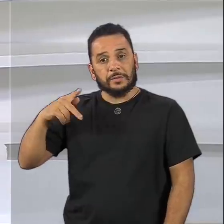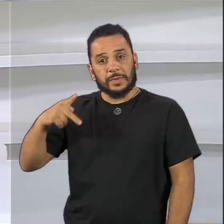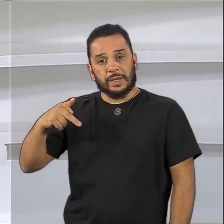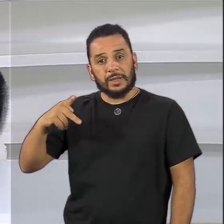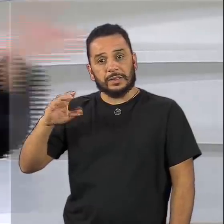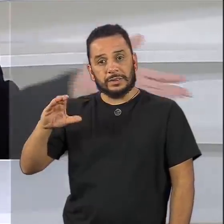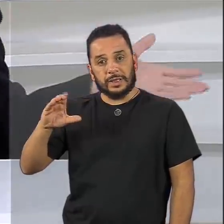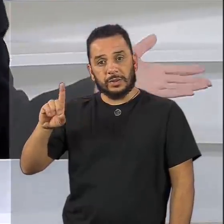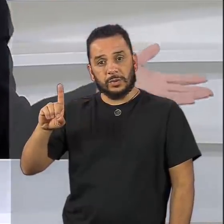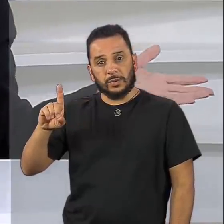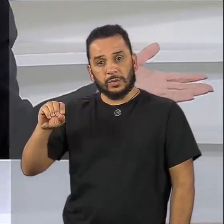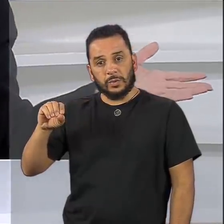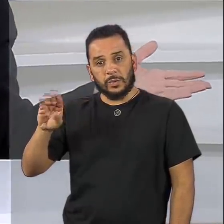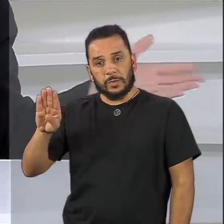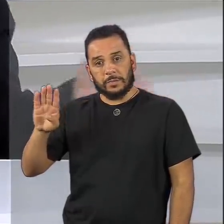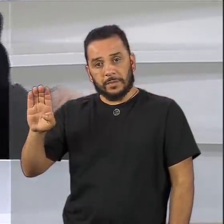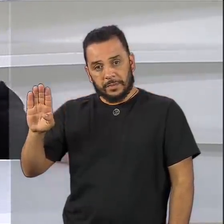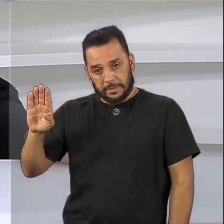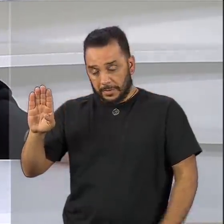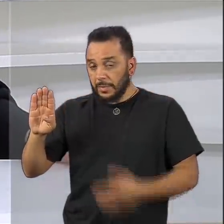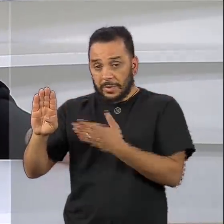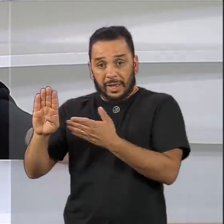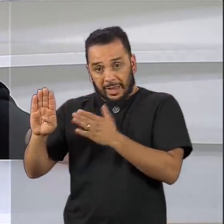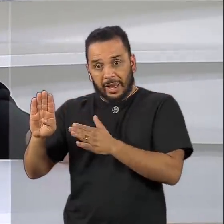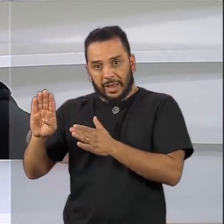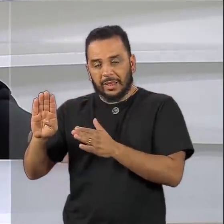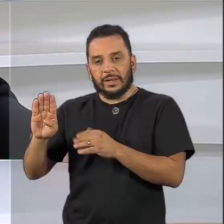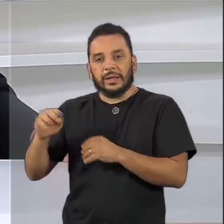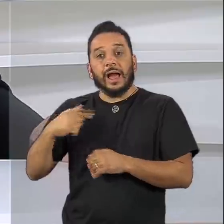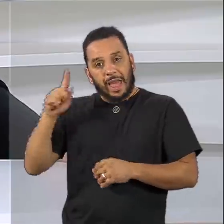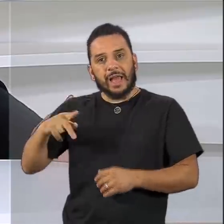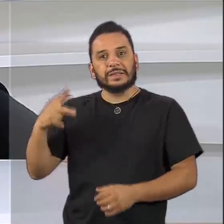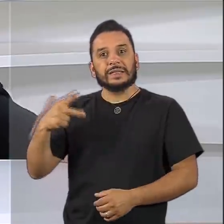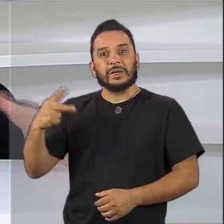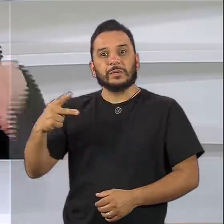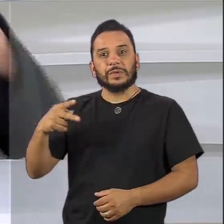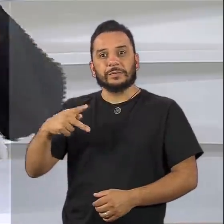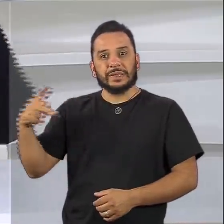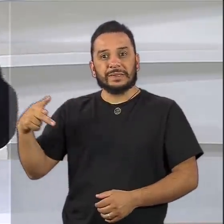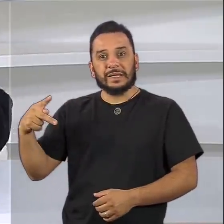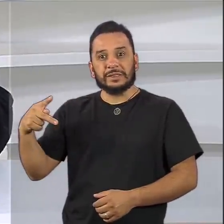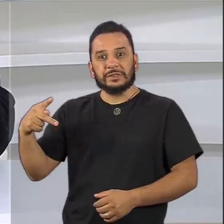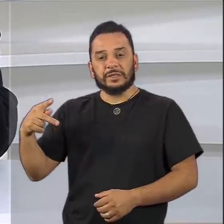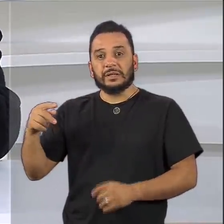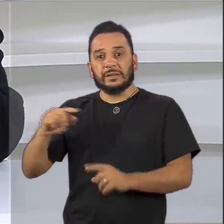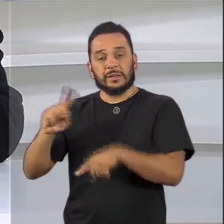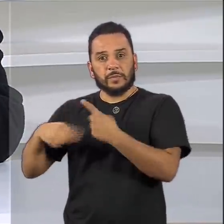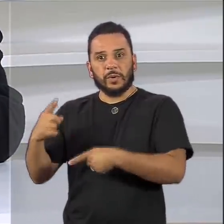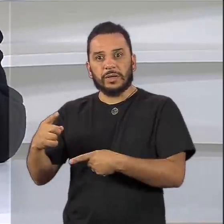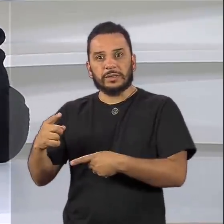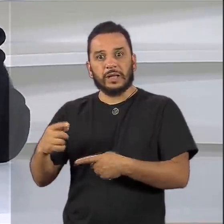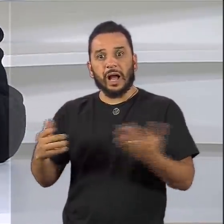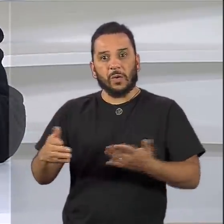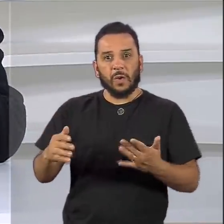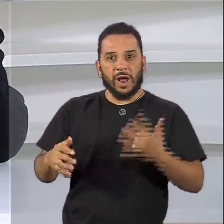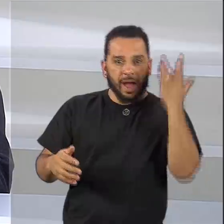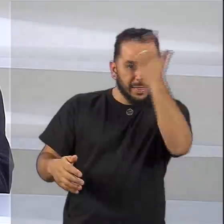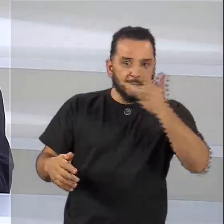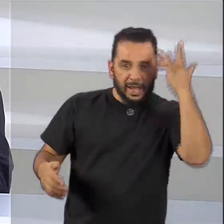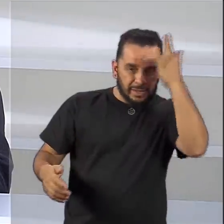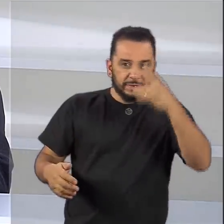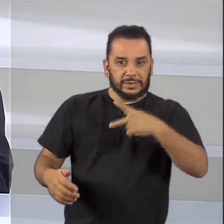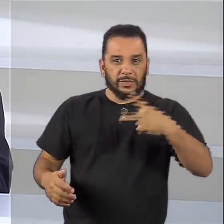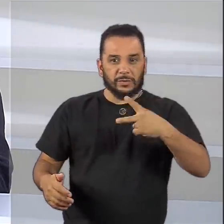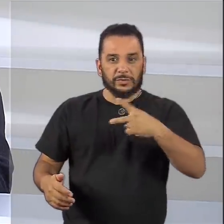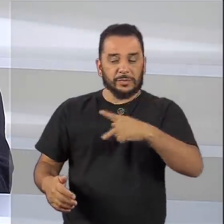chapa, mas não tem lugar de vice. O vice é o Haddad. E o candidato é o Lula. Quer dizer, você tem uma situação a campanha começa que na televisão no